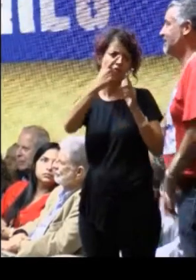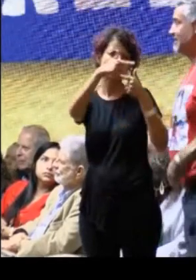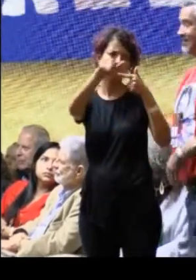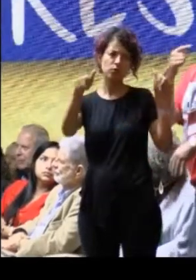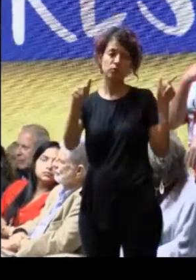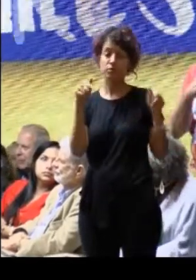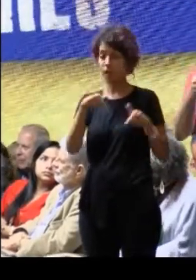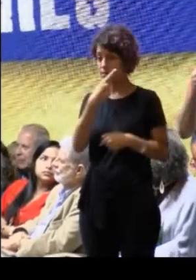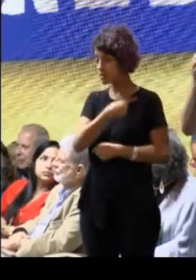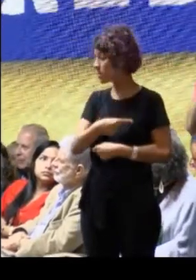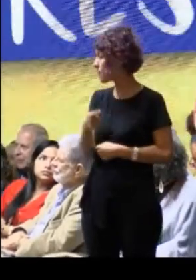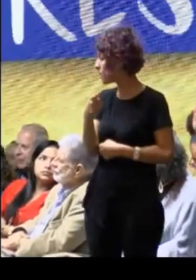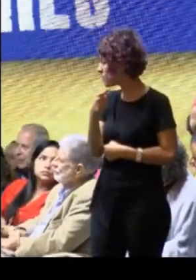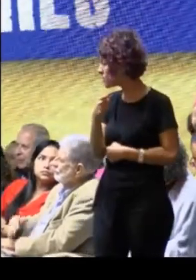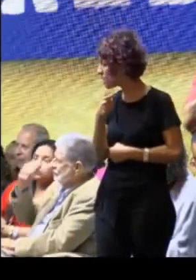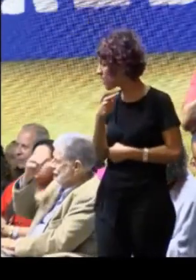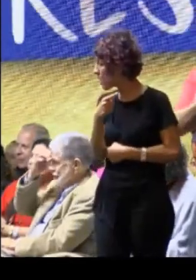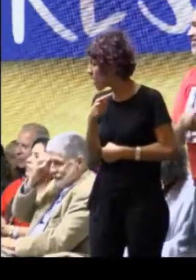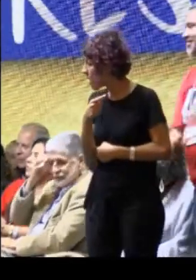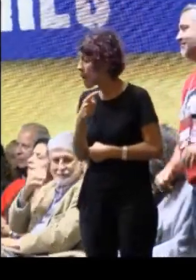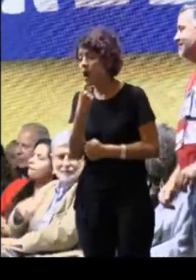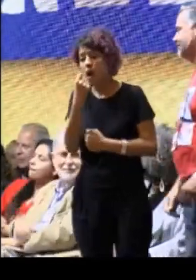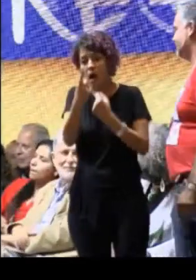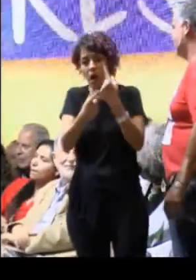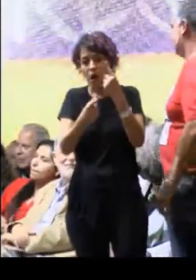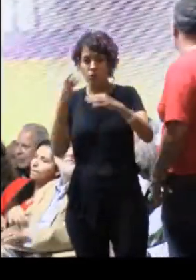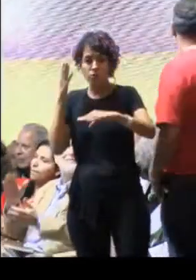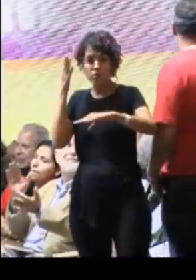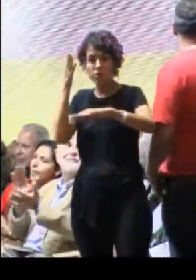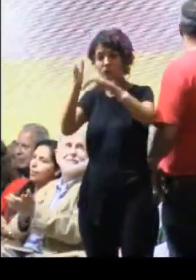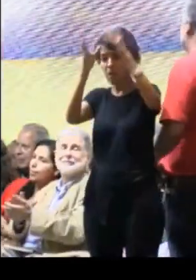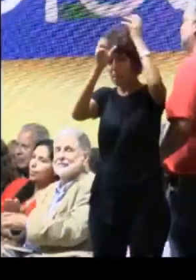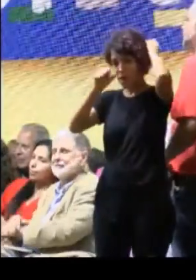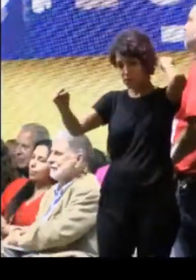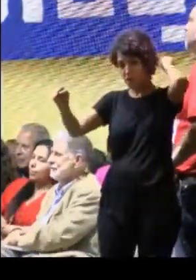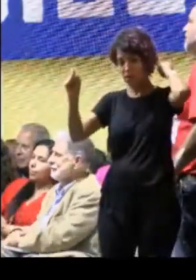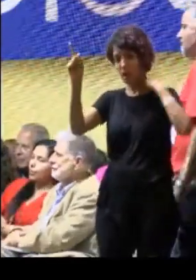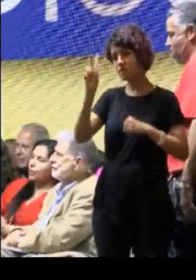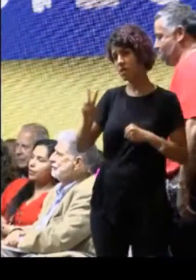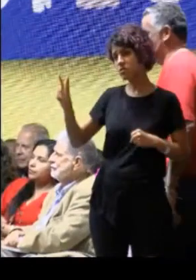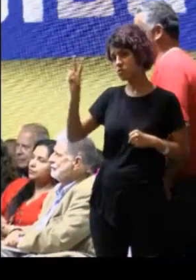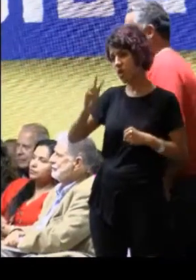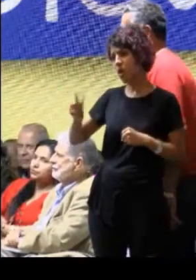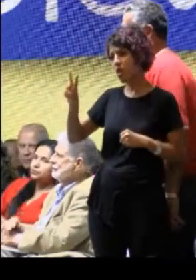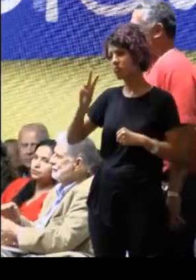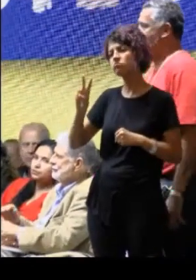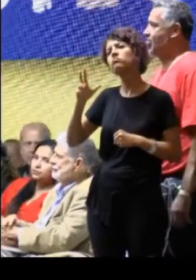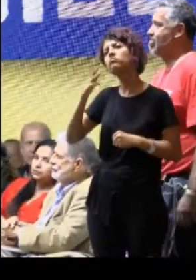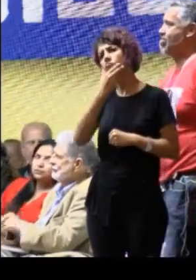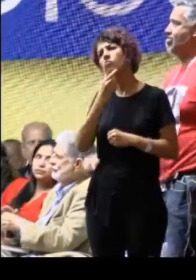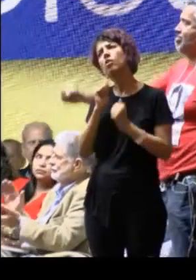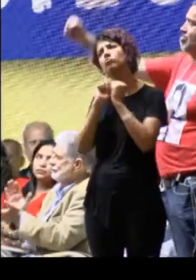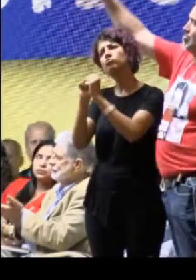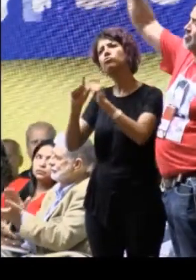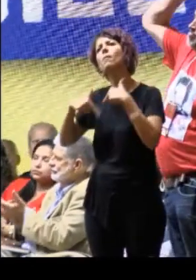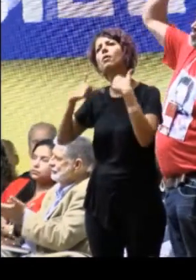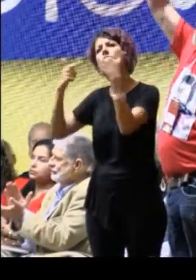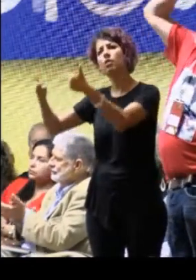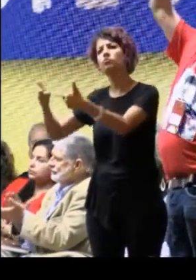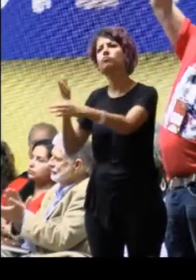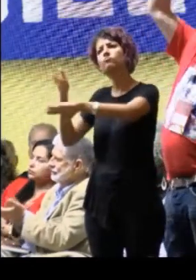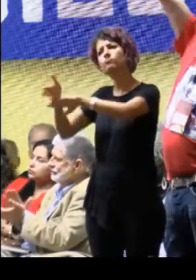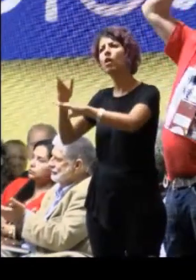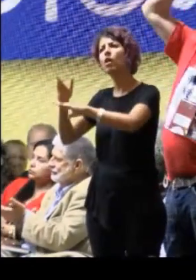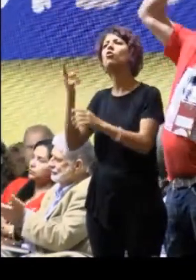essa semana, quando alguns invadiram a embaixada da Venezuela, ele foi junto com os militantes e